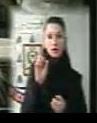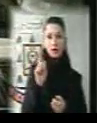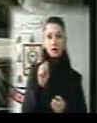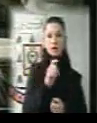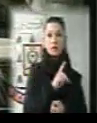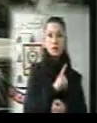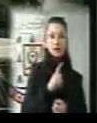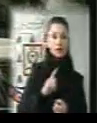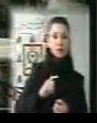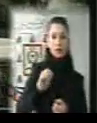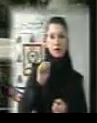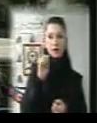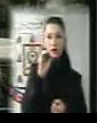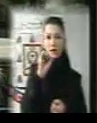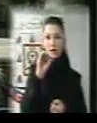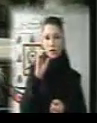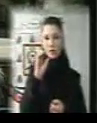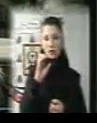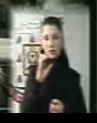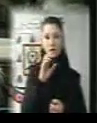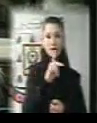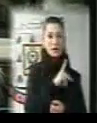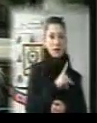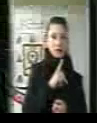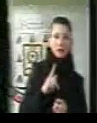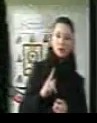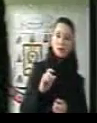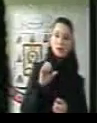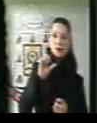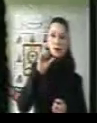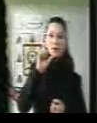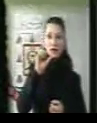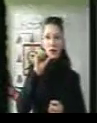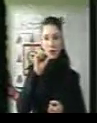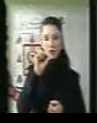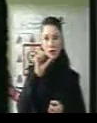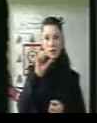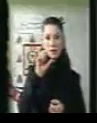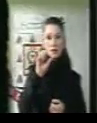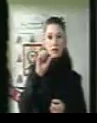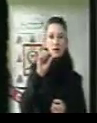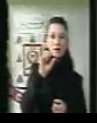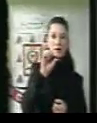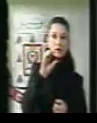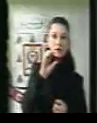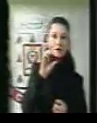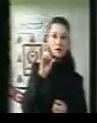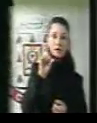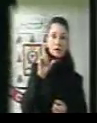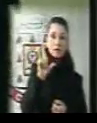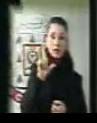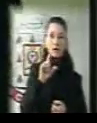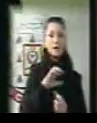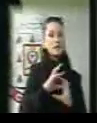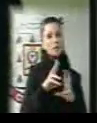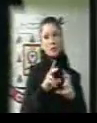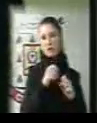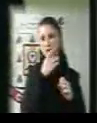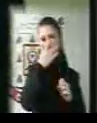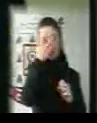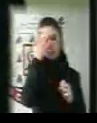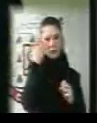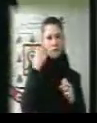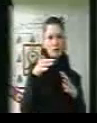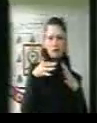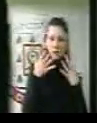presidente da FIC César Mizalev, Gelson, público que nos assiste pela TV Cidadã, que nos assiste pela